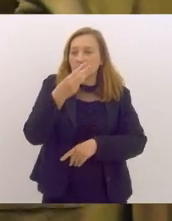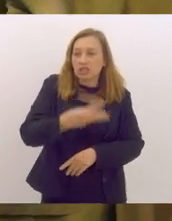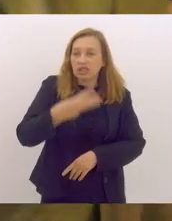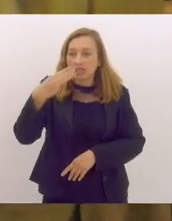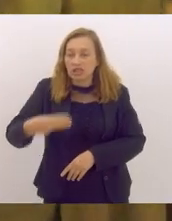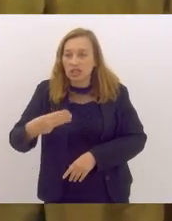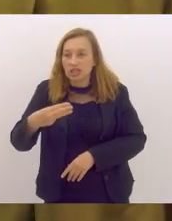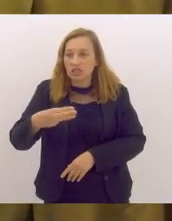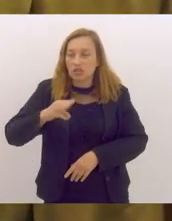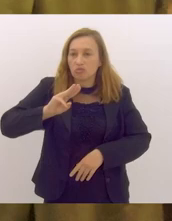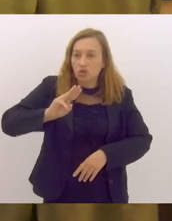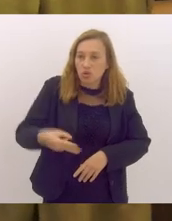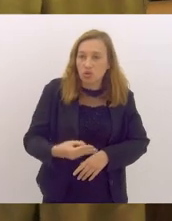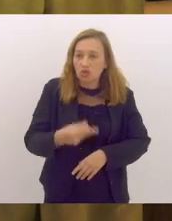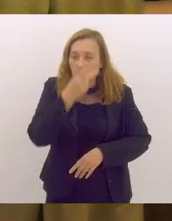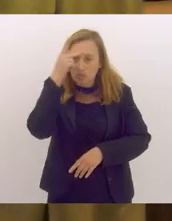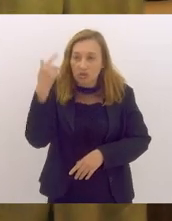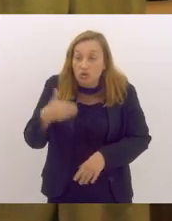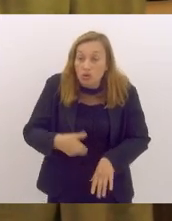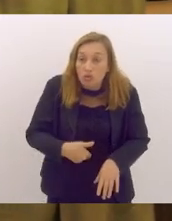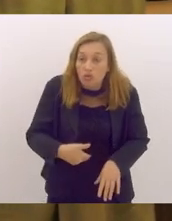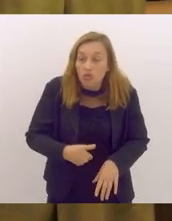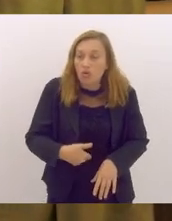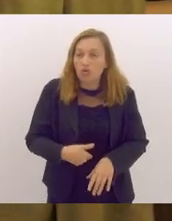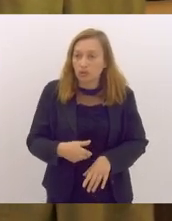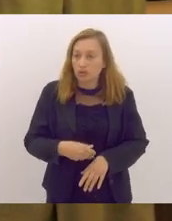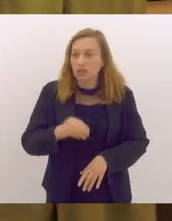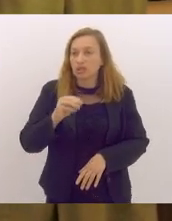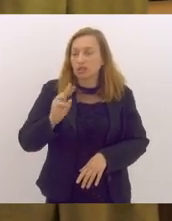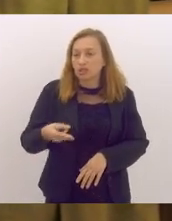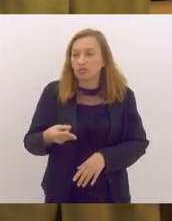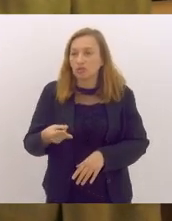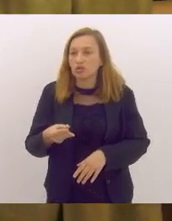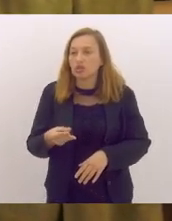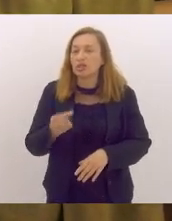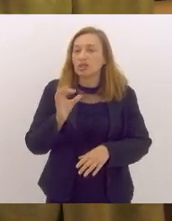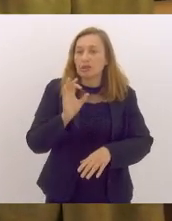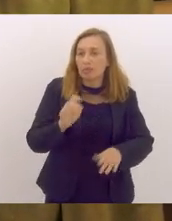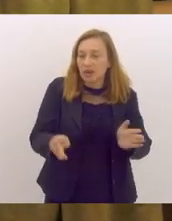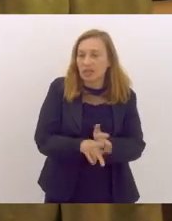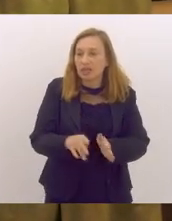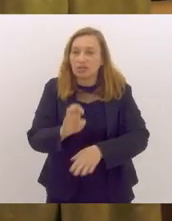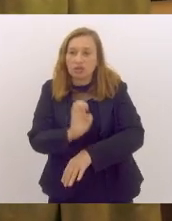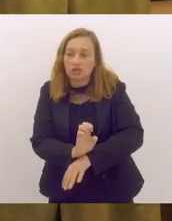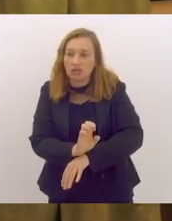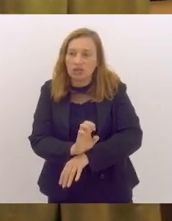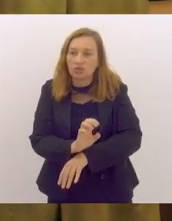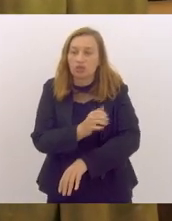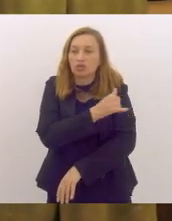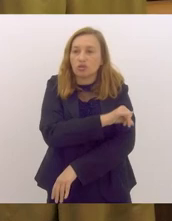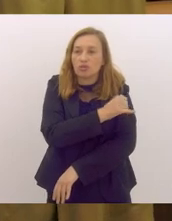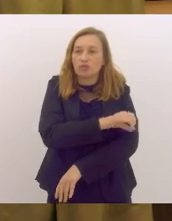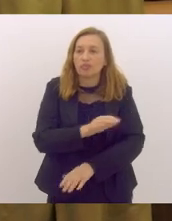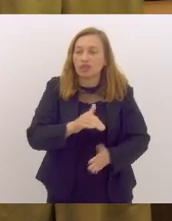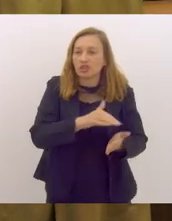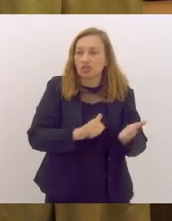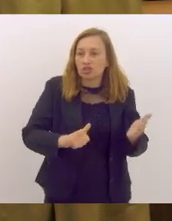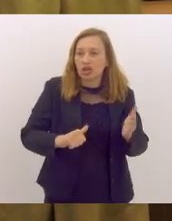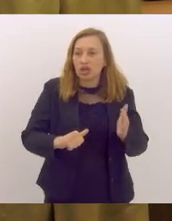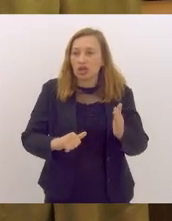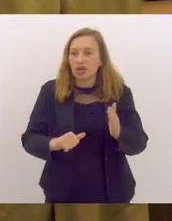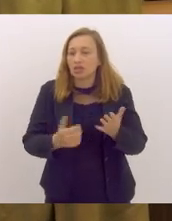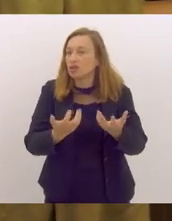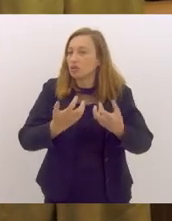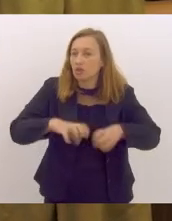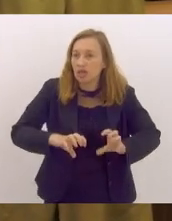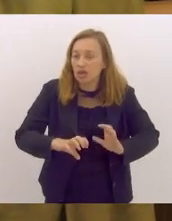de famintos nesse Brasil. 3 milhões estão exatamente no Rio de Janeiro. Então, derrubar o veto dado ao governador, sem